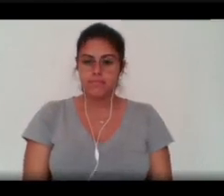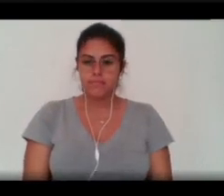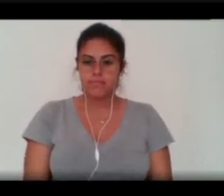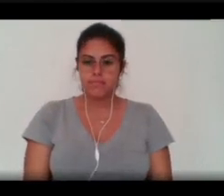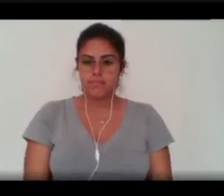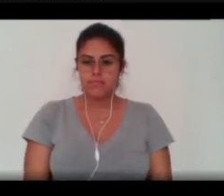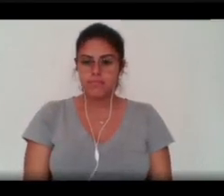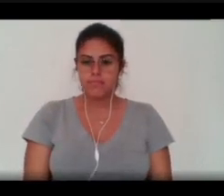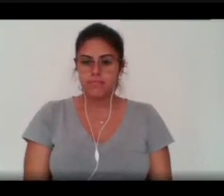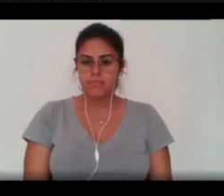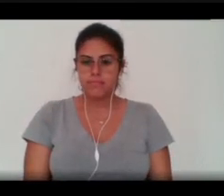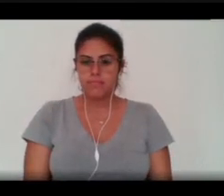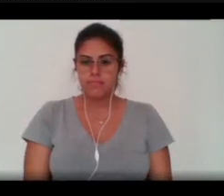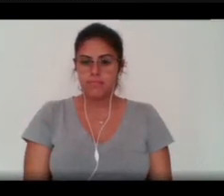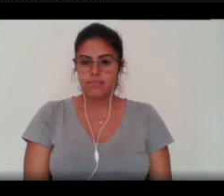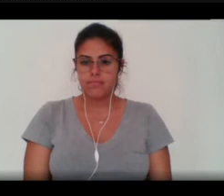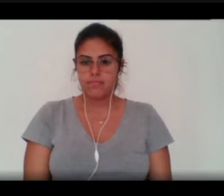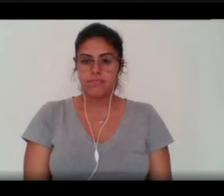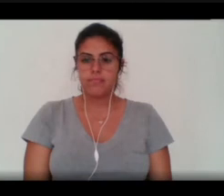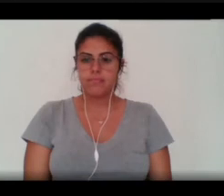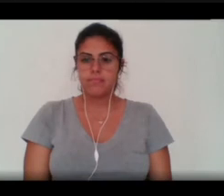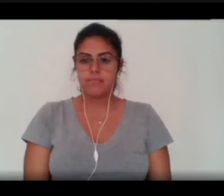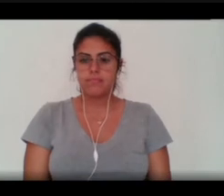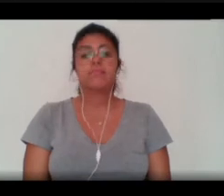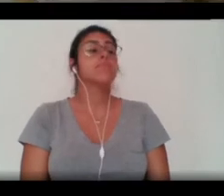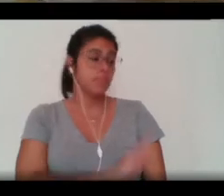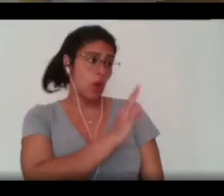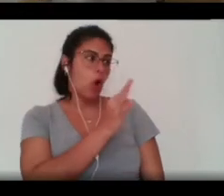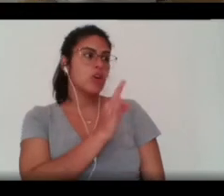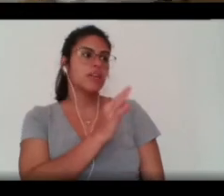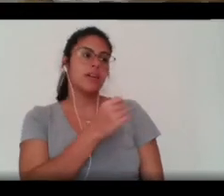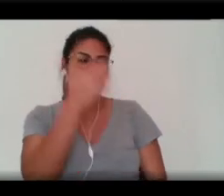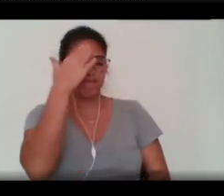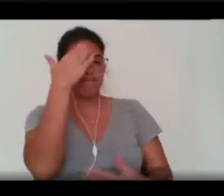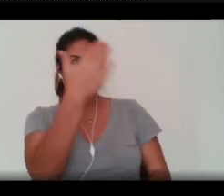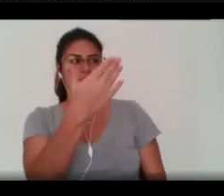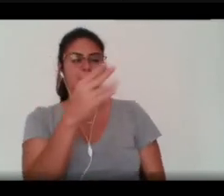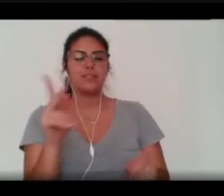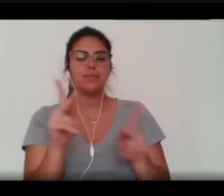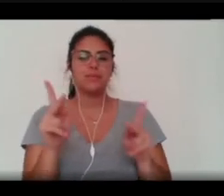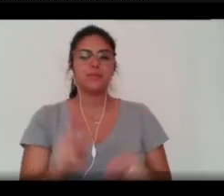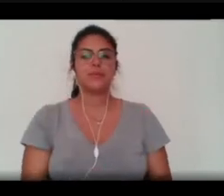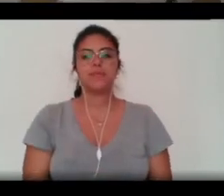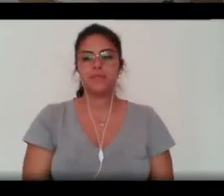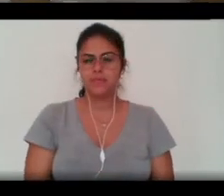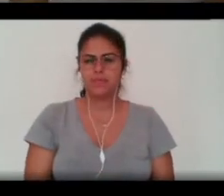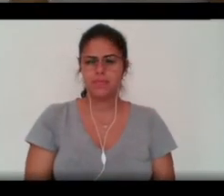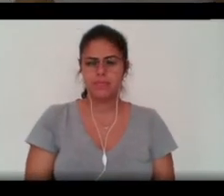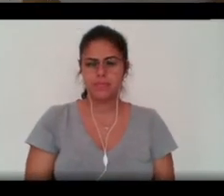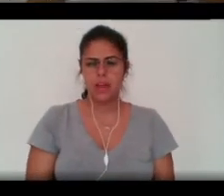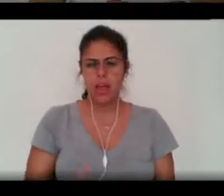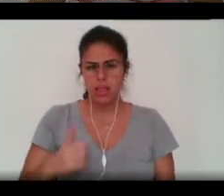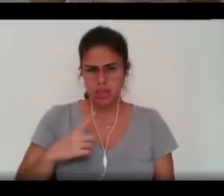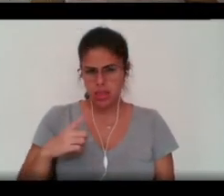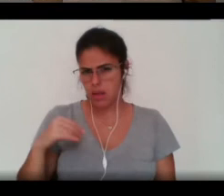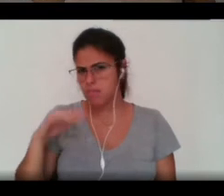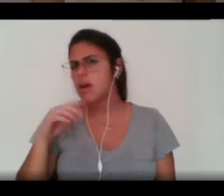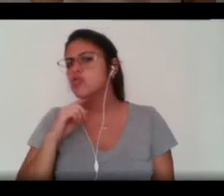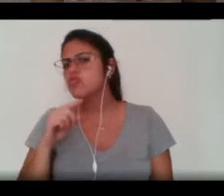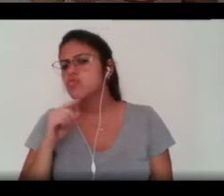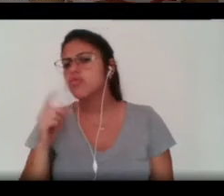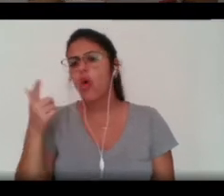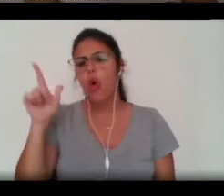Tá joia, professora. Obrigada. Alguém tem mais Beleza, professor. Alguém tem mais alguma